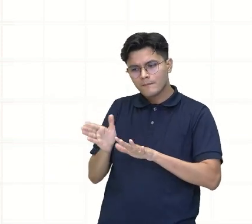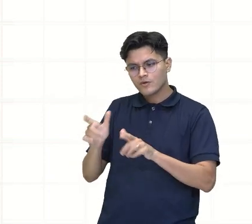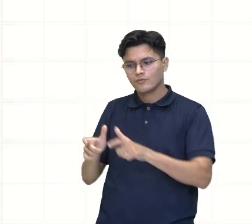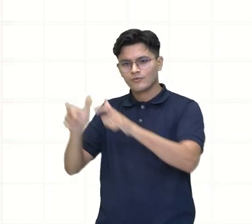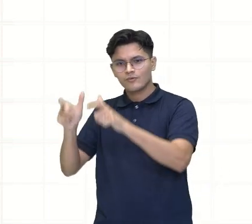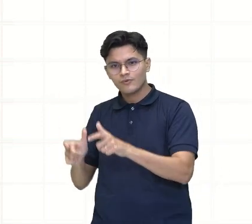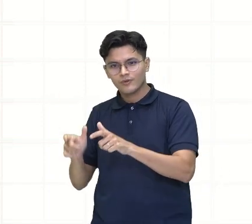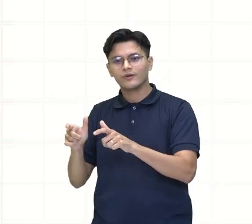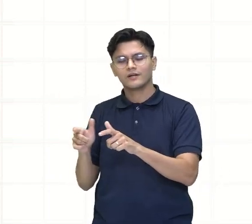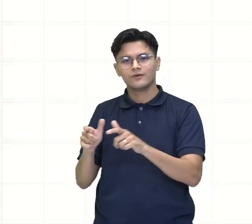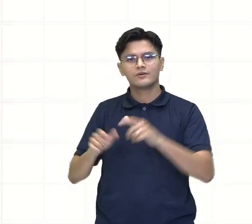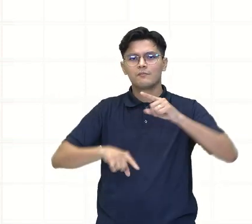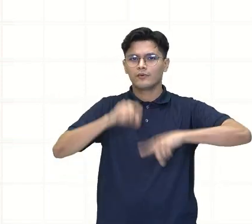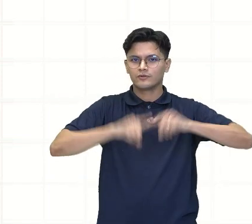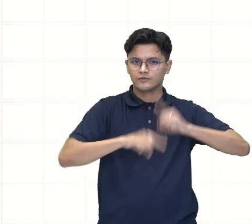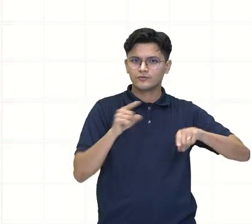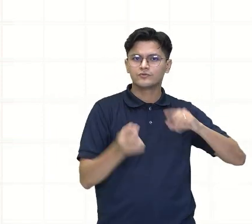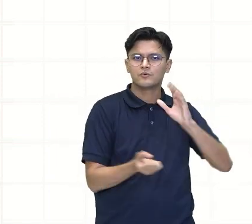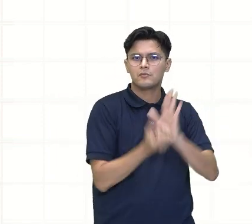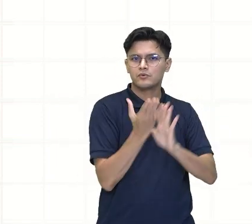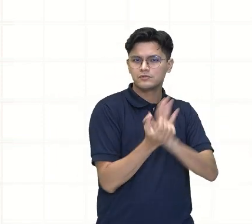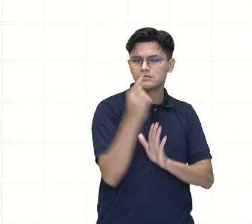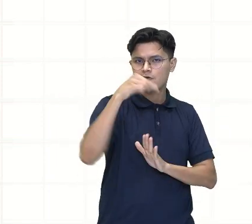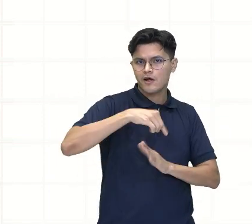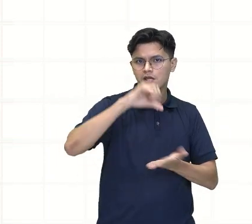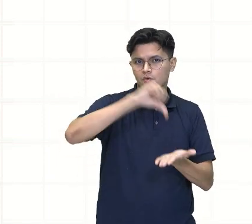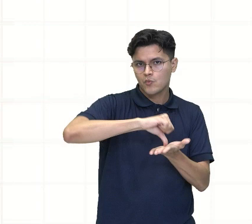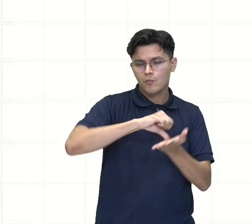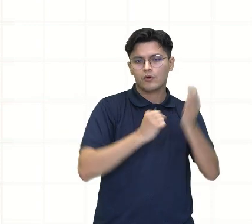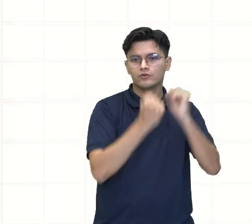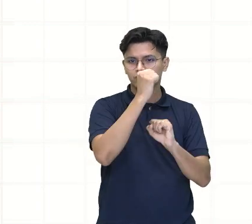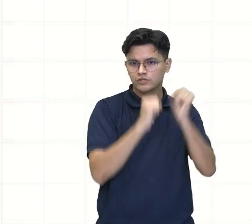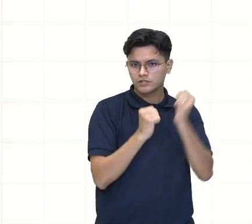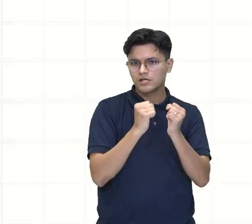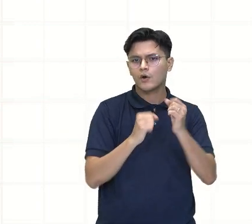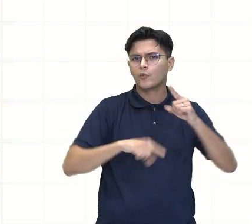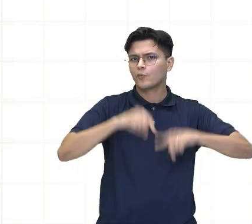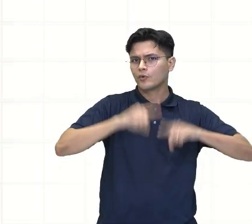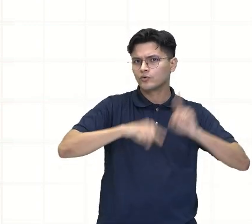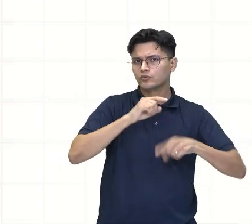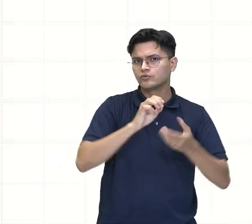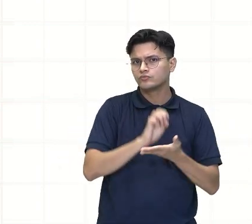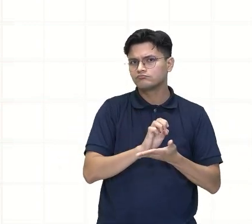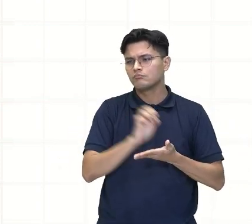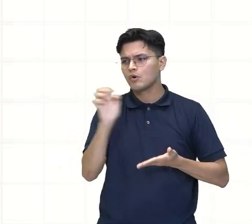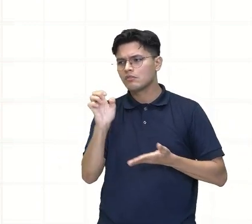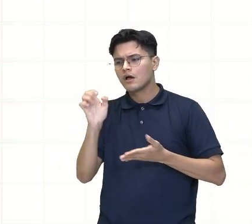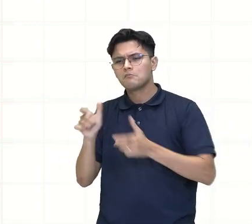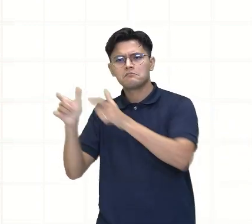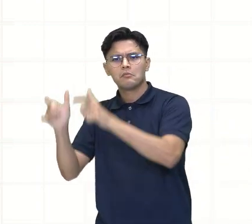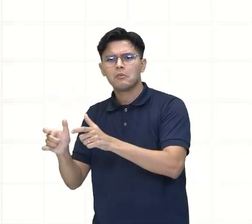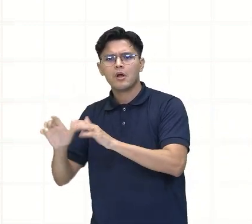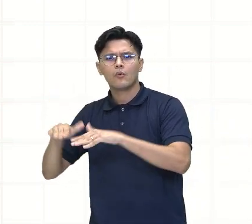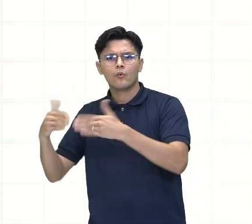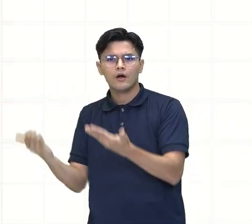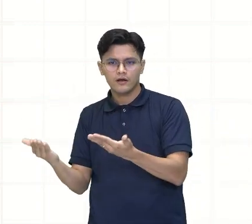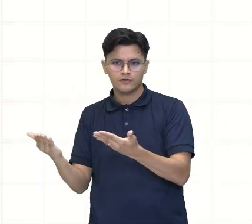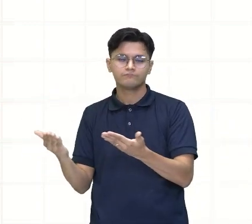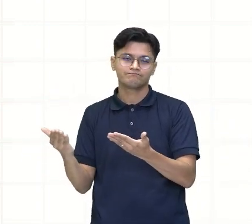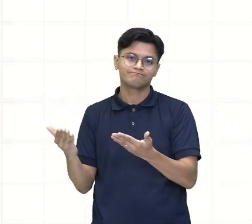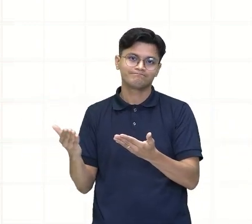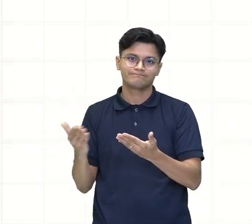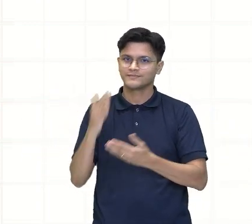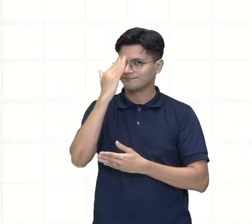aqui no polo industrial de Manaus, tá bom? Apenas para a gente entender um pouco mais aí com relação a esses